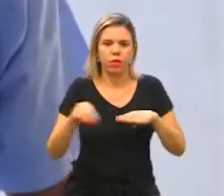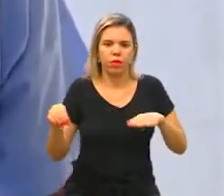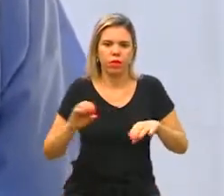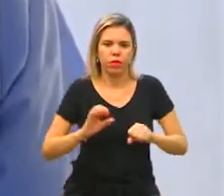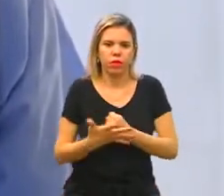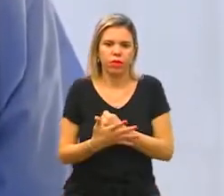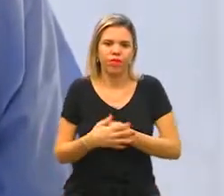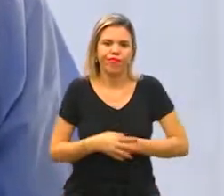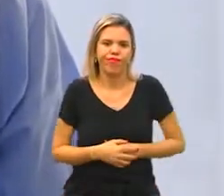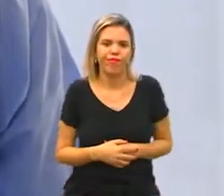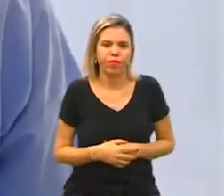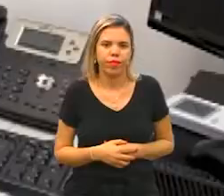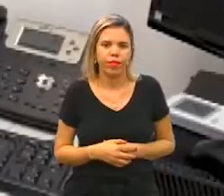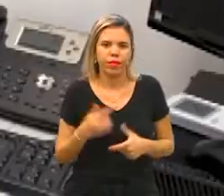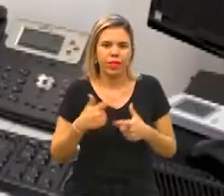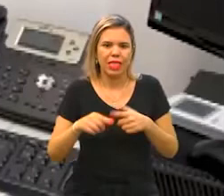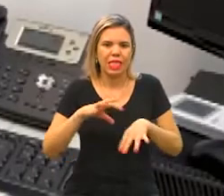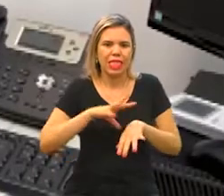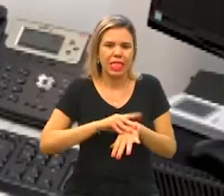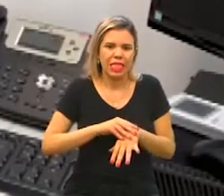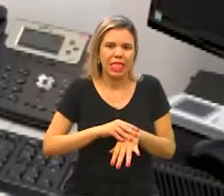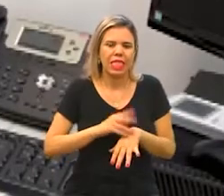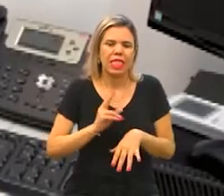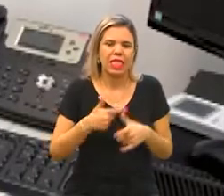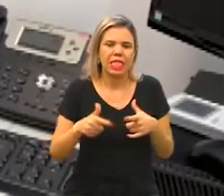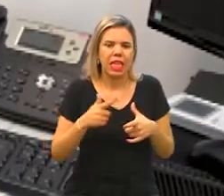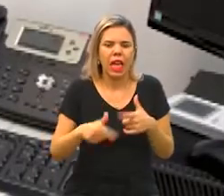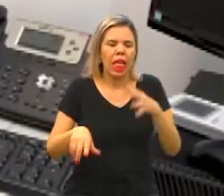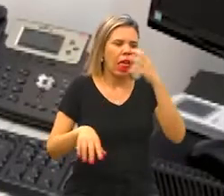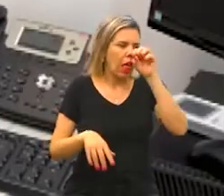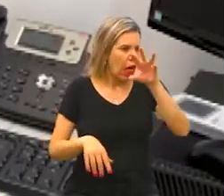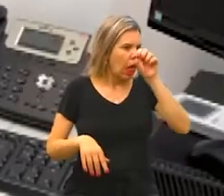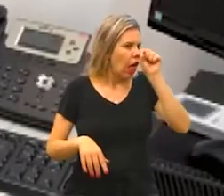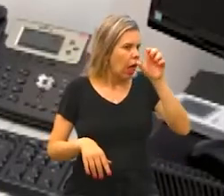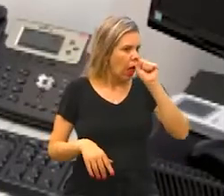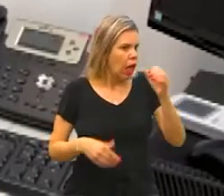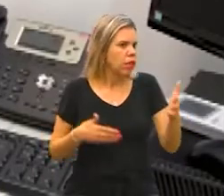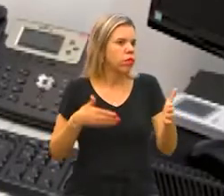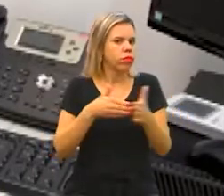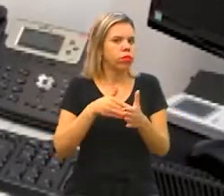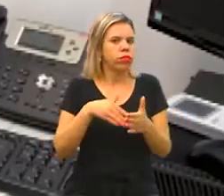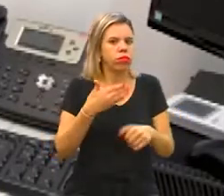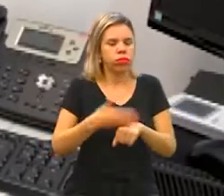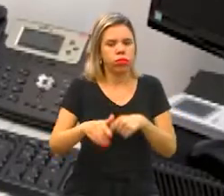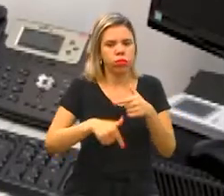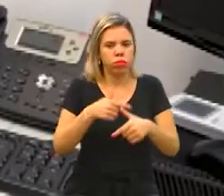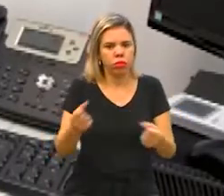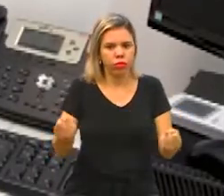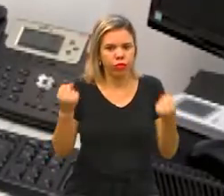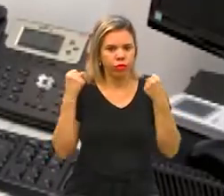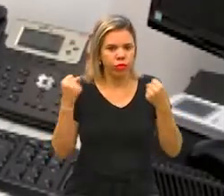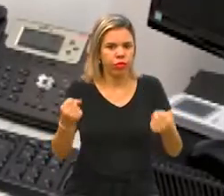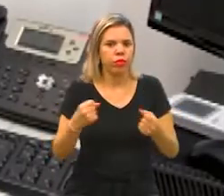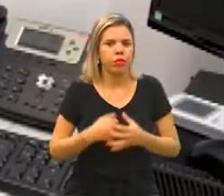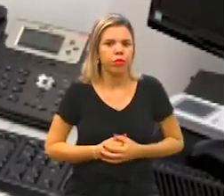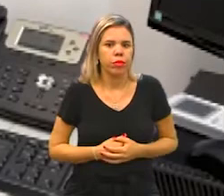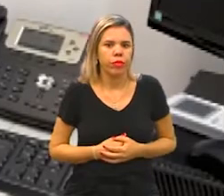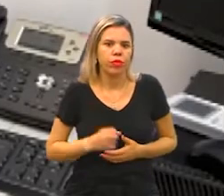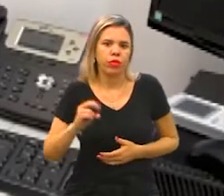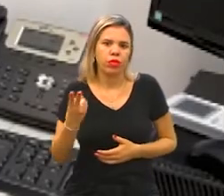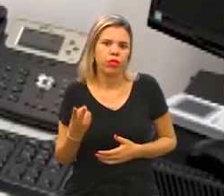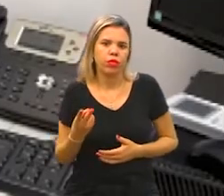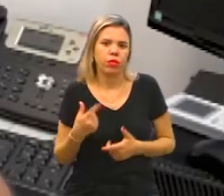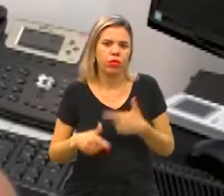mesmo após a cura do coronavírus elas geralmente são problemas respiratórios e impede até prática de